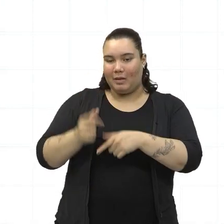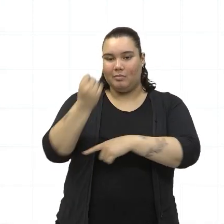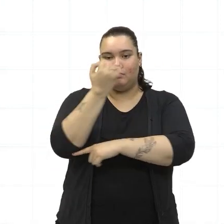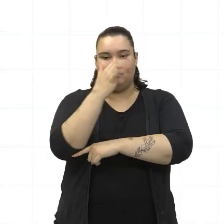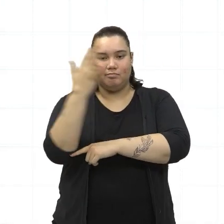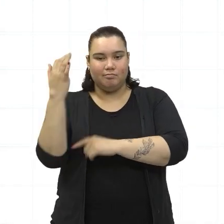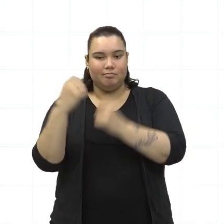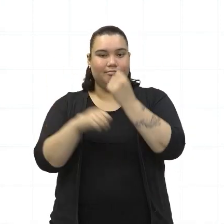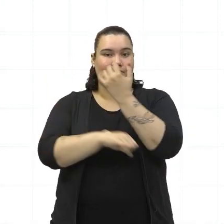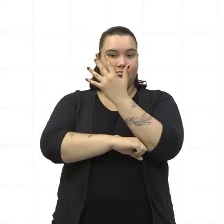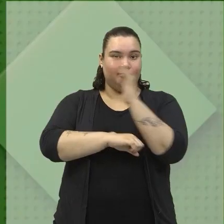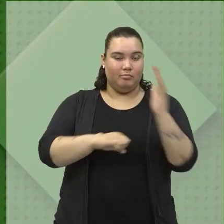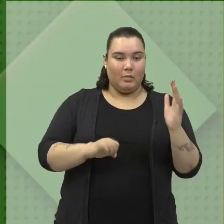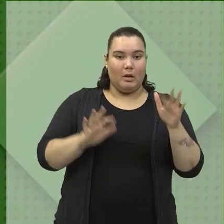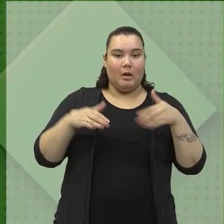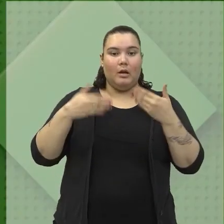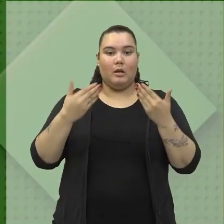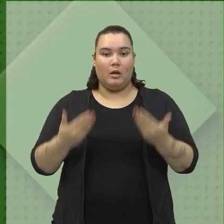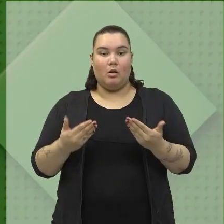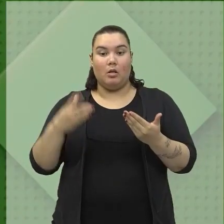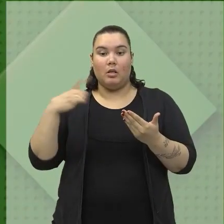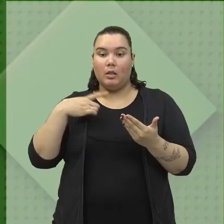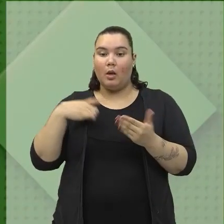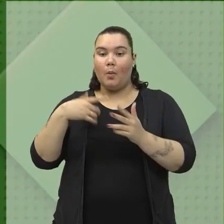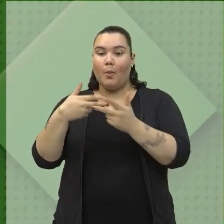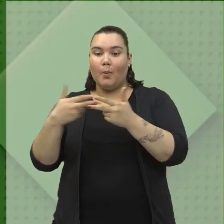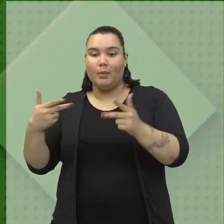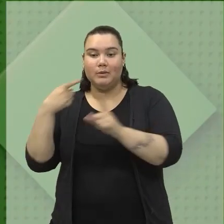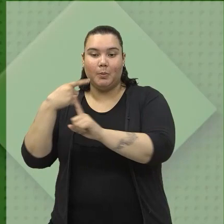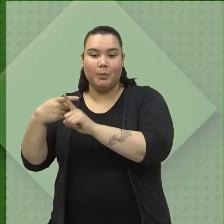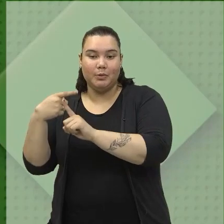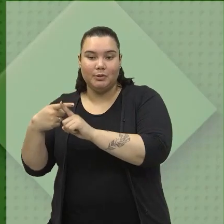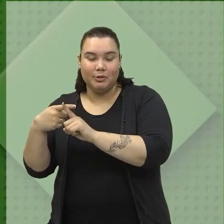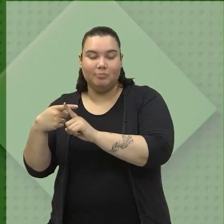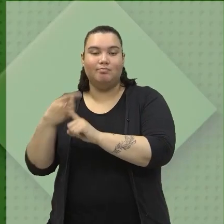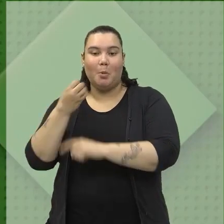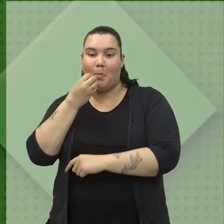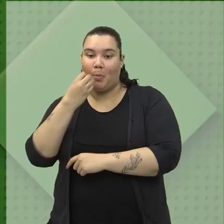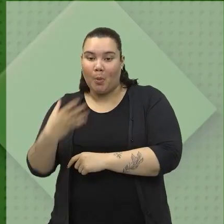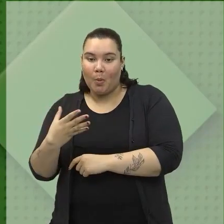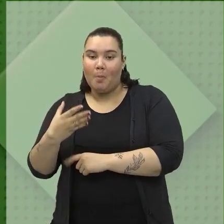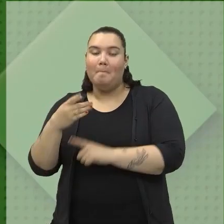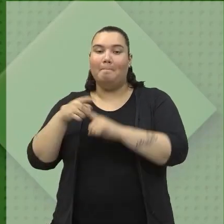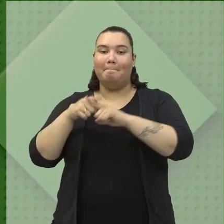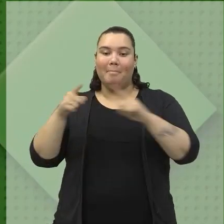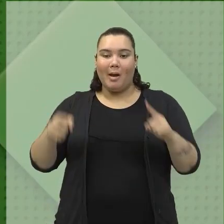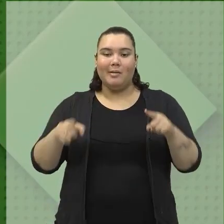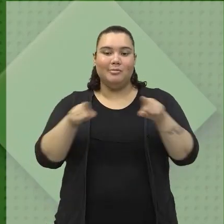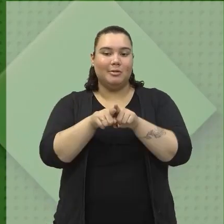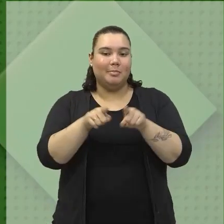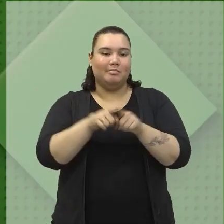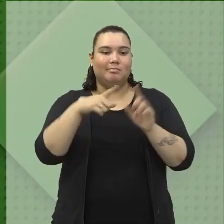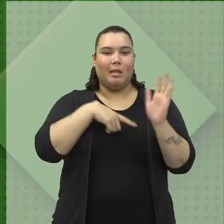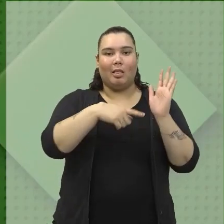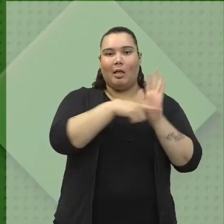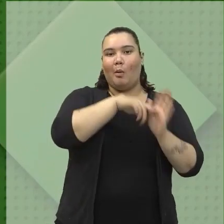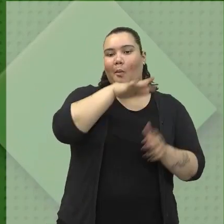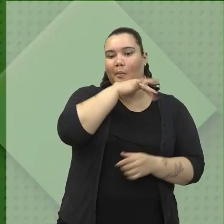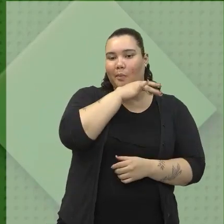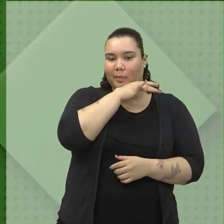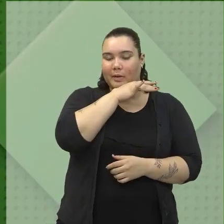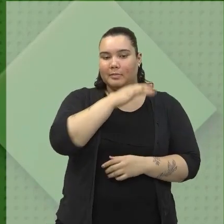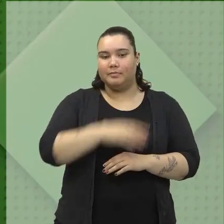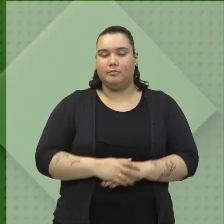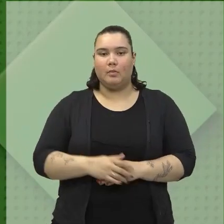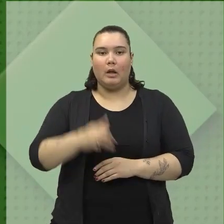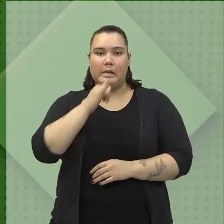tem toda uma vantagem e uma desvantagem do uso aí das usinas hidrelétricas, como a gente está observando. A